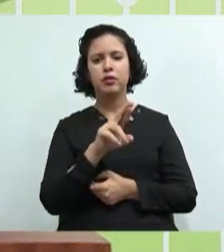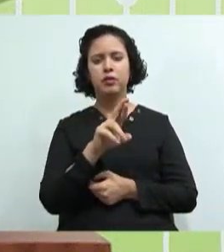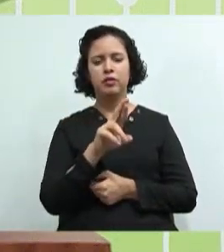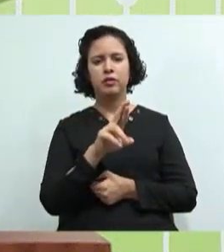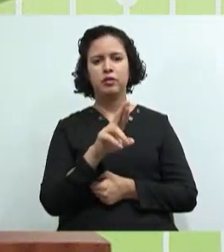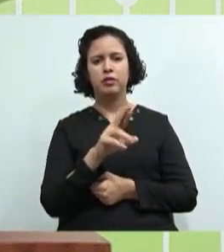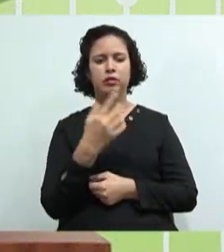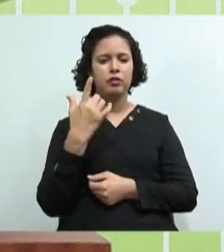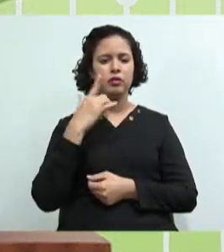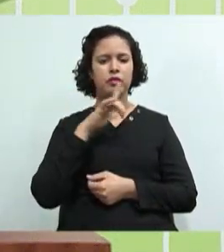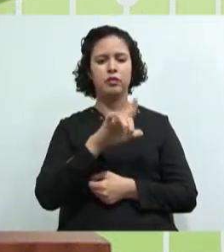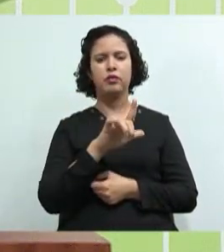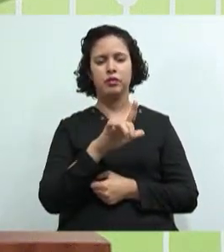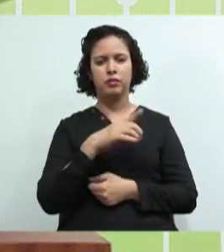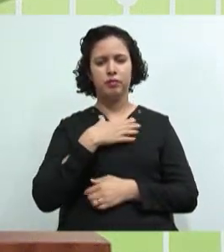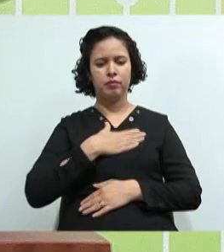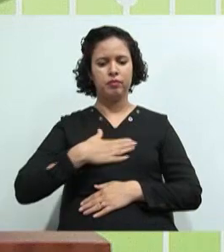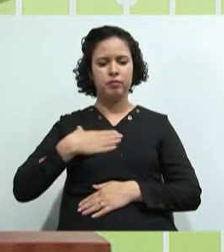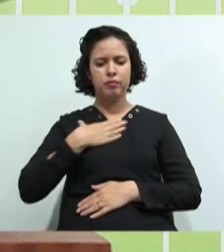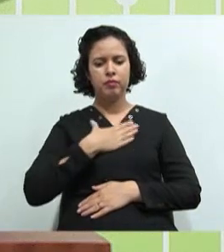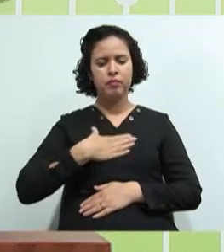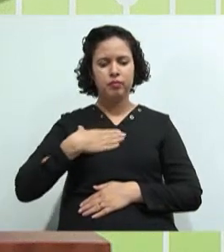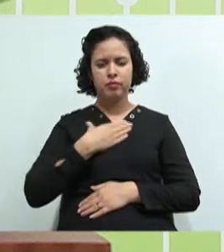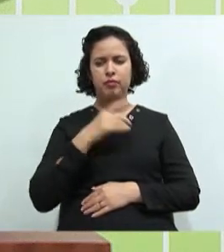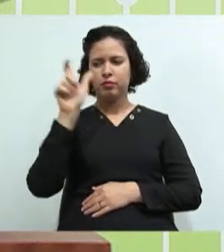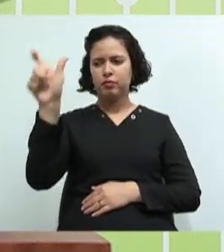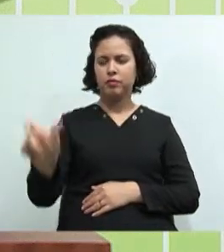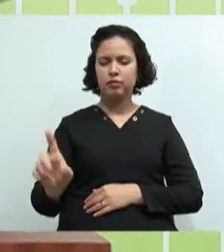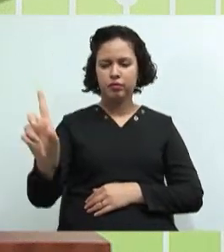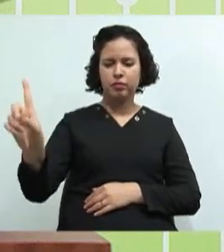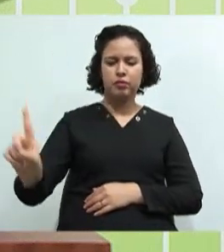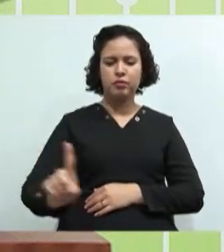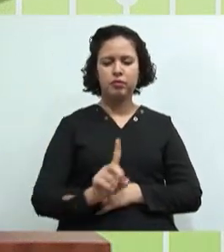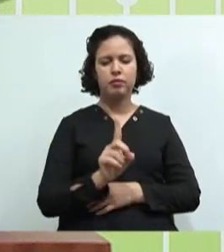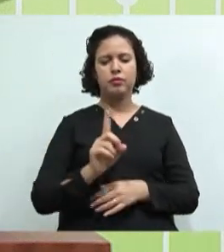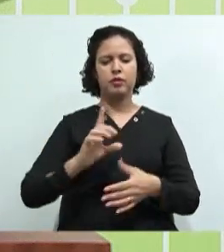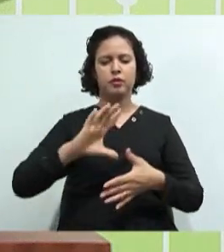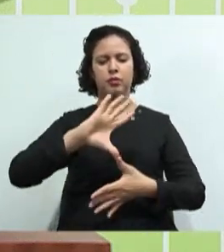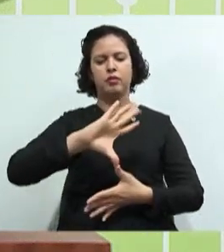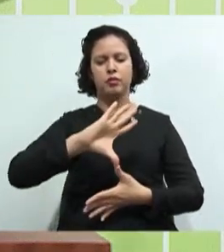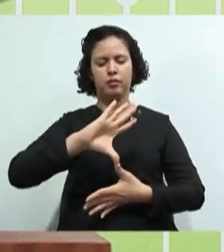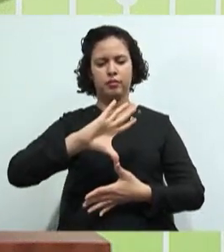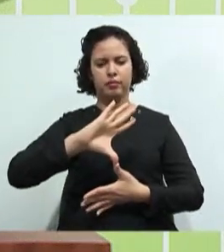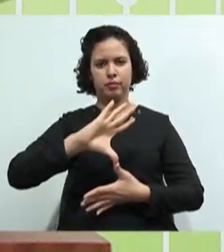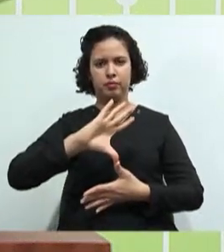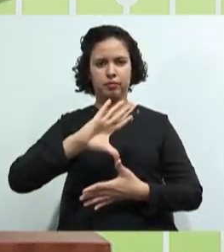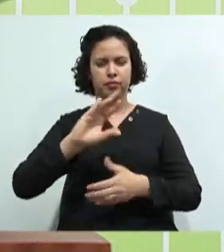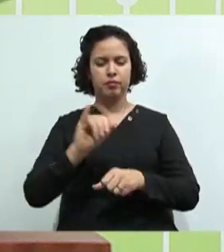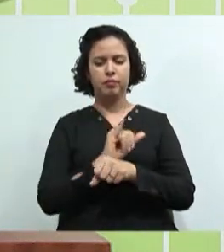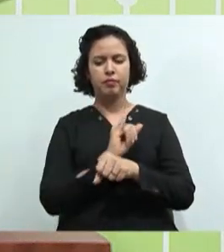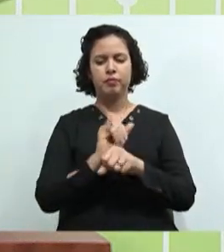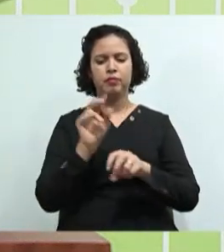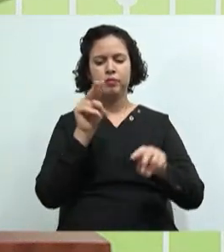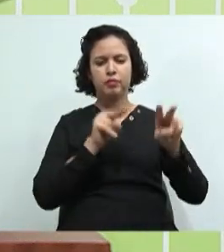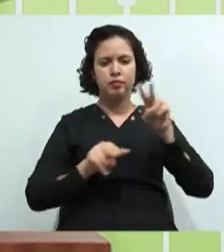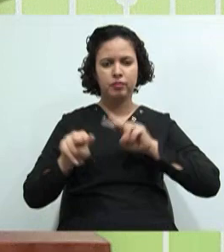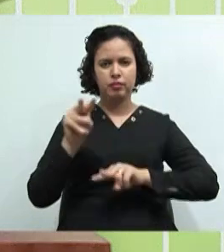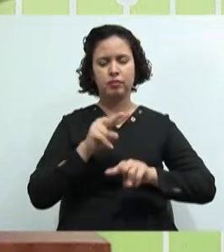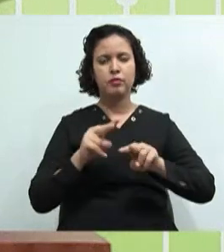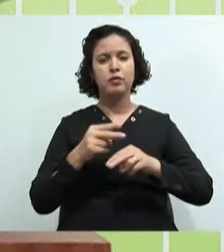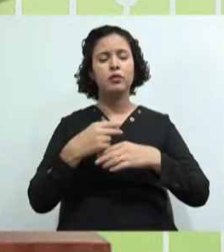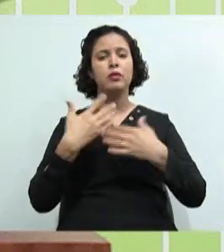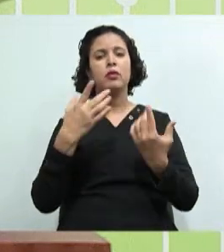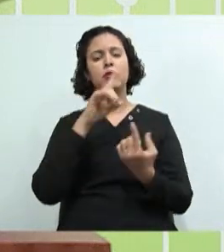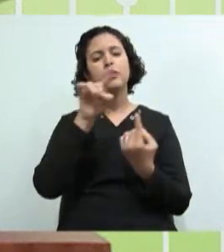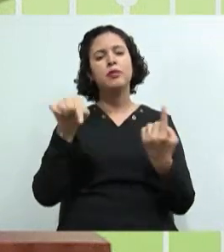para alcançar a satisfação desse cliente. E é claro, o mapa estratégico ele te traz uma forma visual quais são